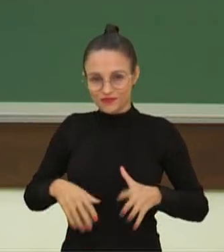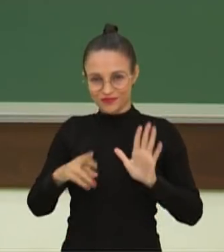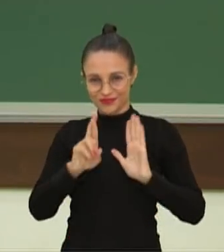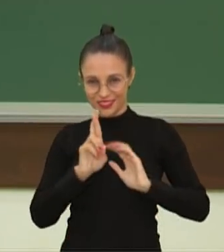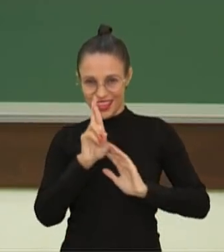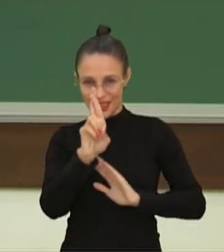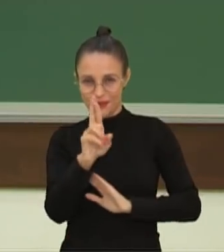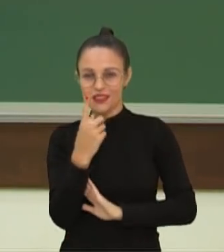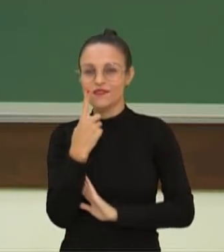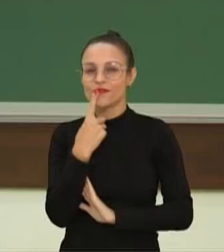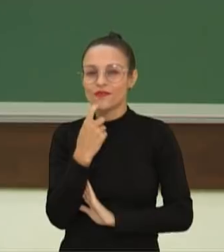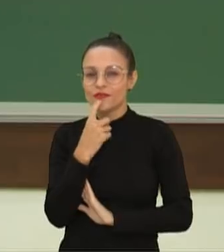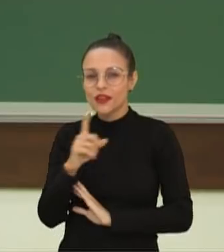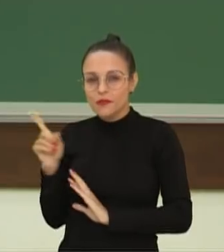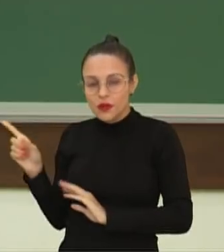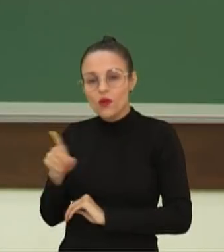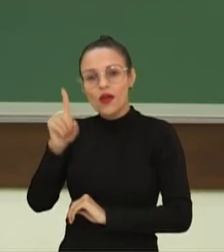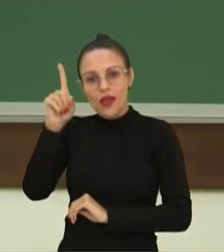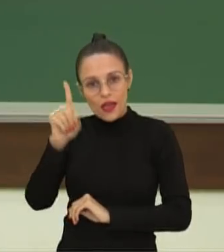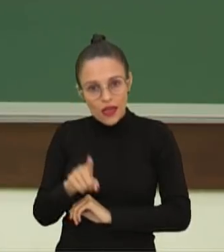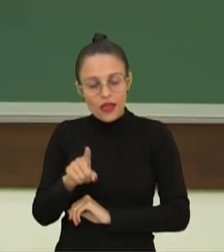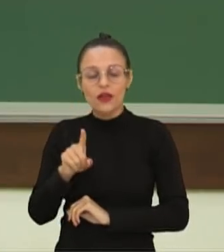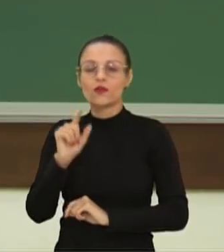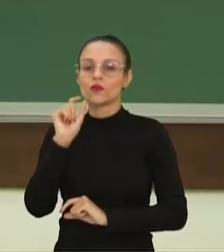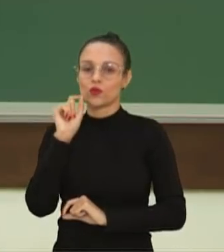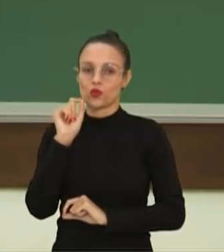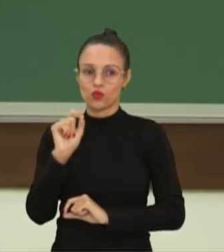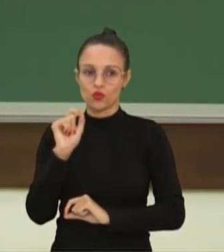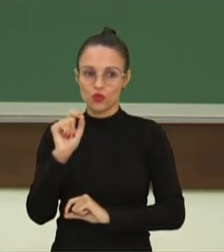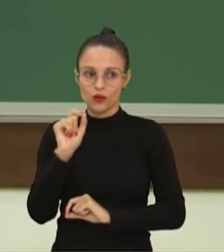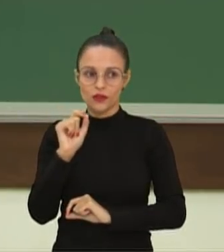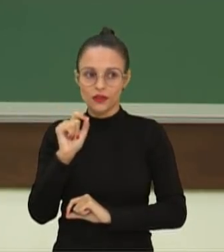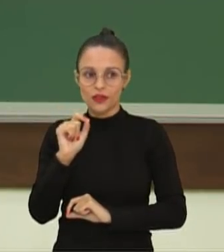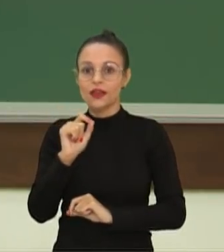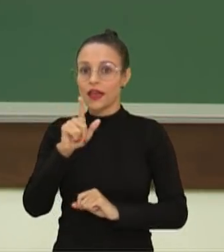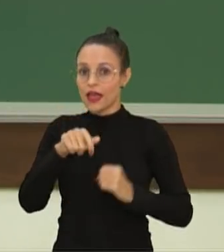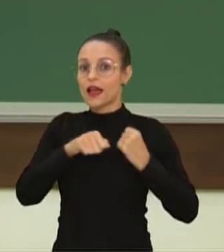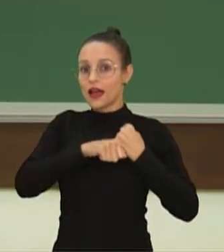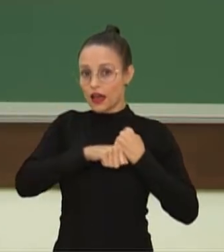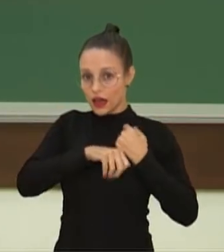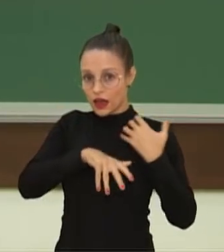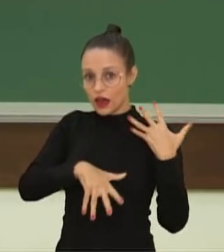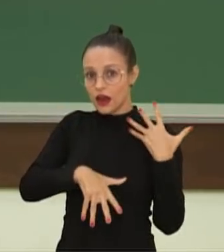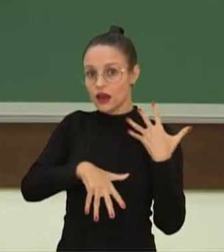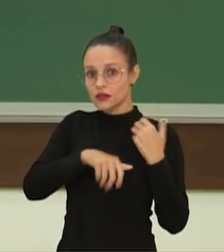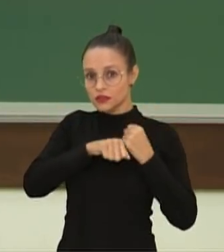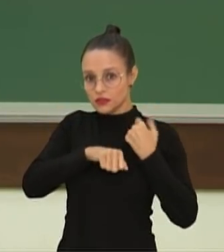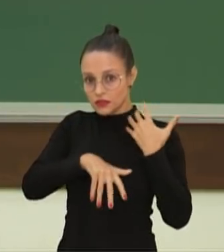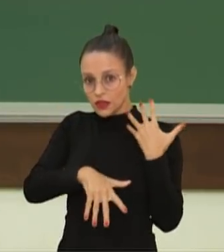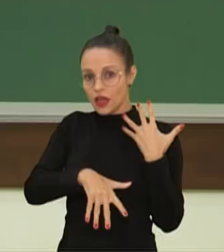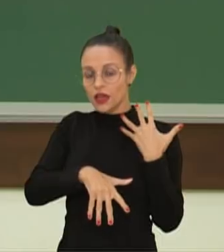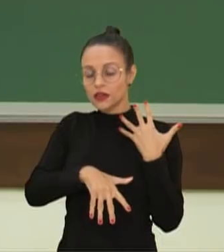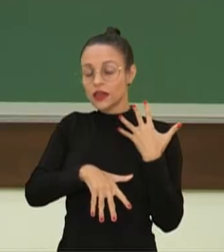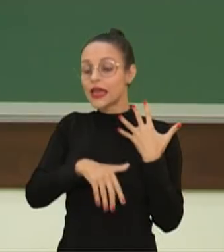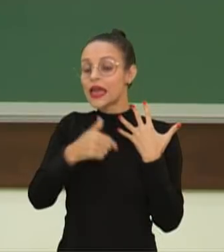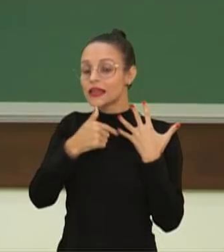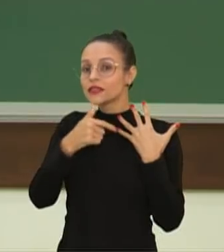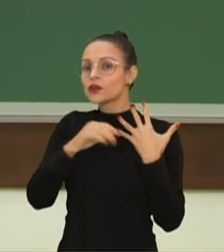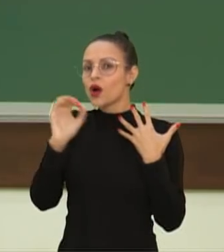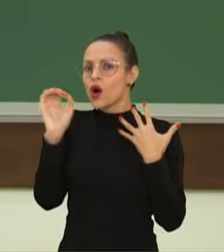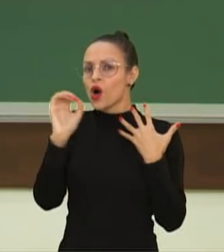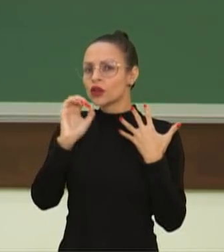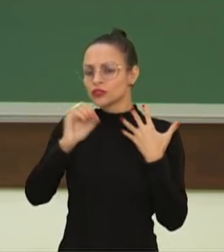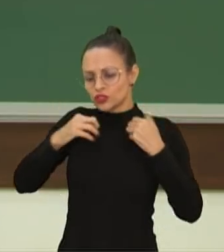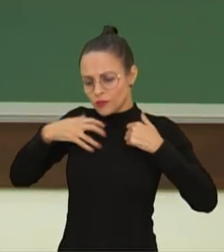didaticamente de vermelho são os vasos que são as artérias. É o sangue cheinho de oxigênio que está